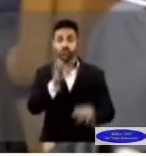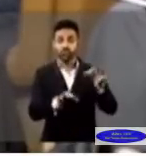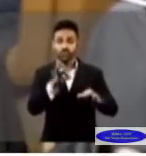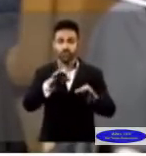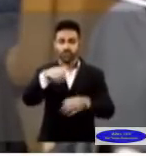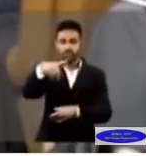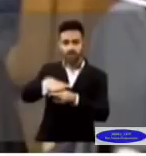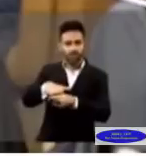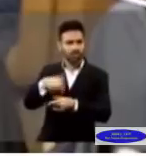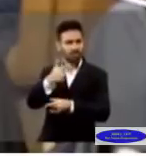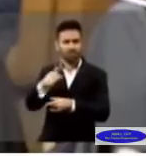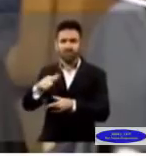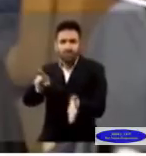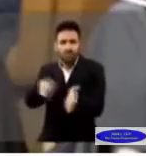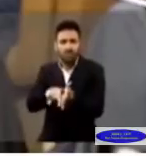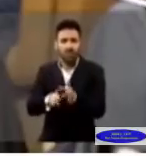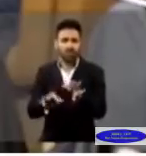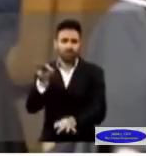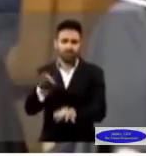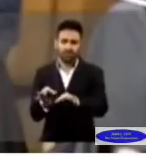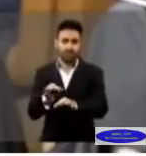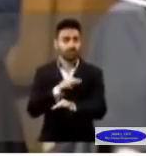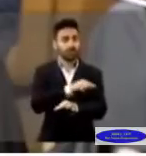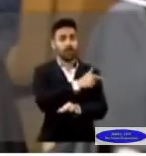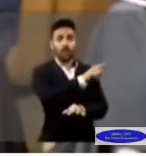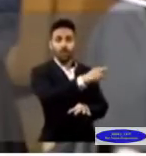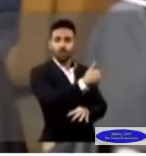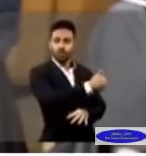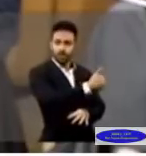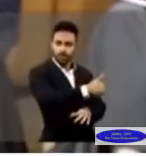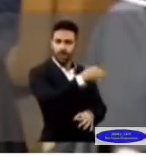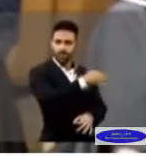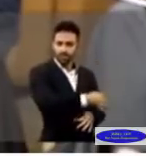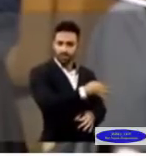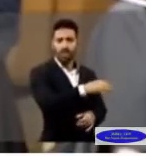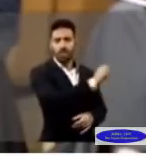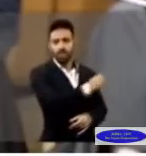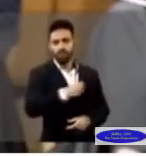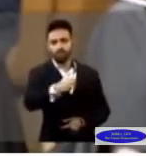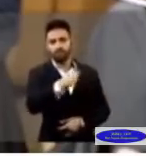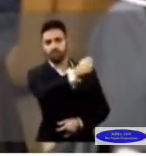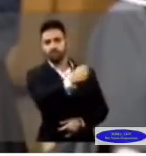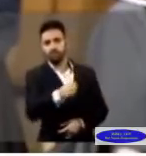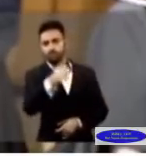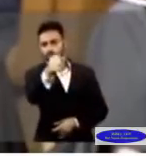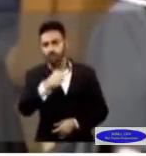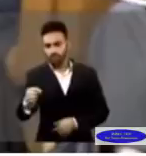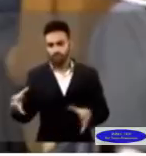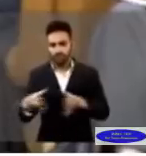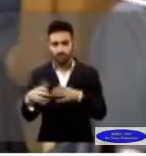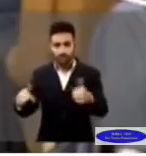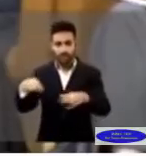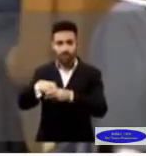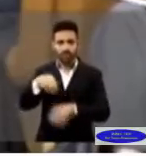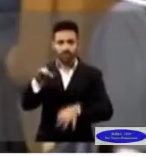de março. Se Vossa Excelência entrar no... Diogo, me esqueci o sobrenome agora, mas eu posso ver daqui a pouco, senhor